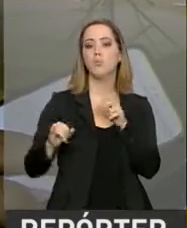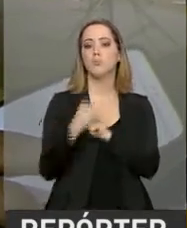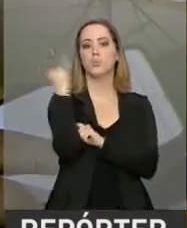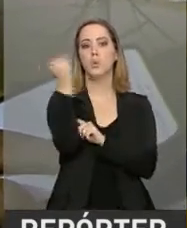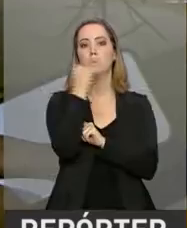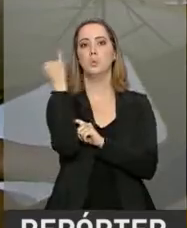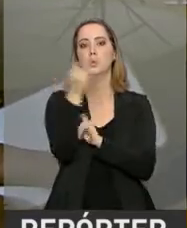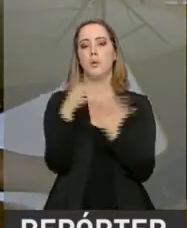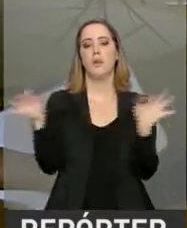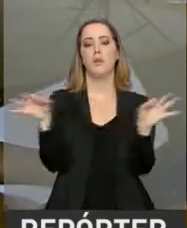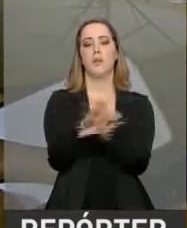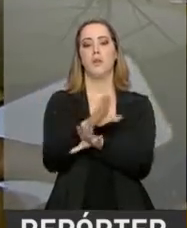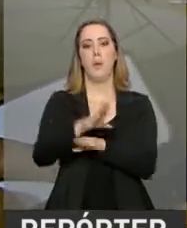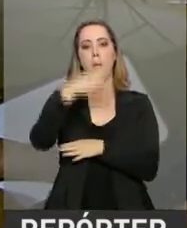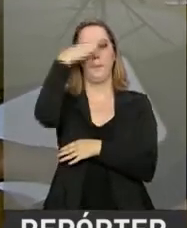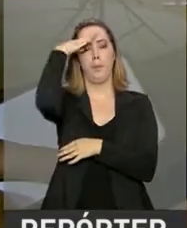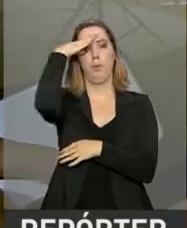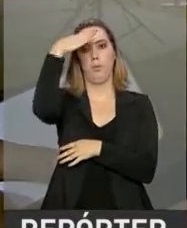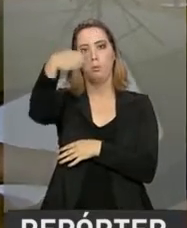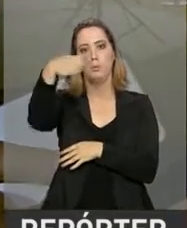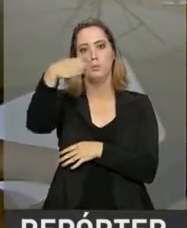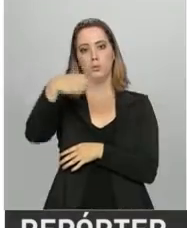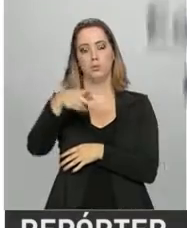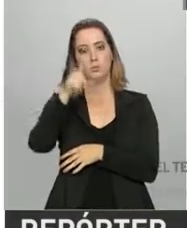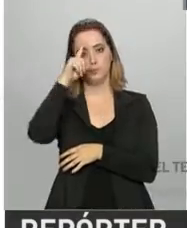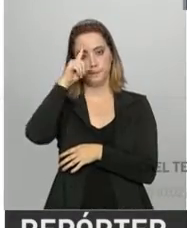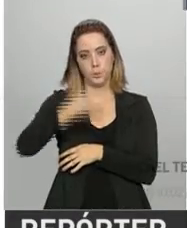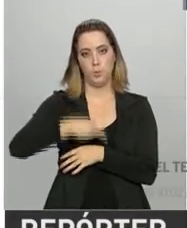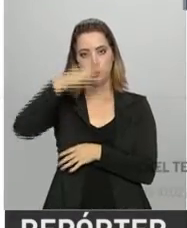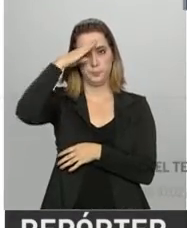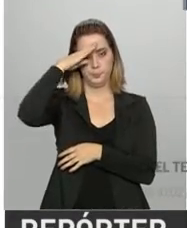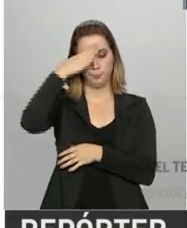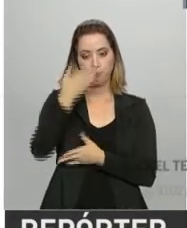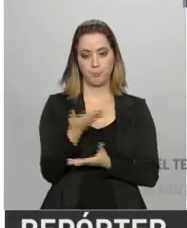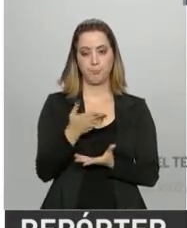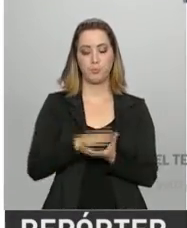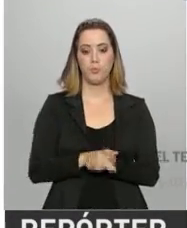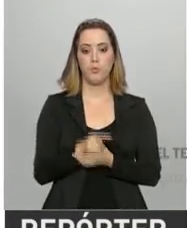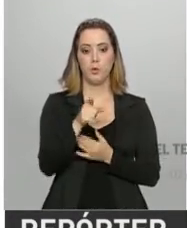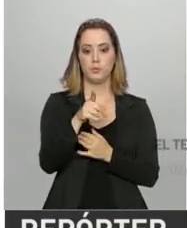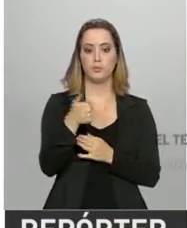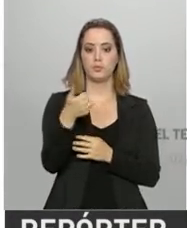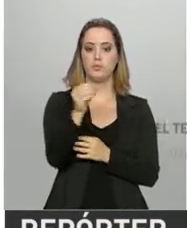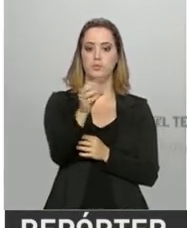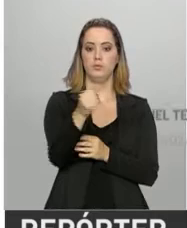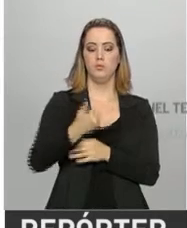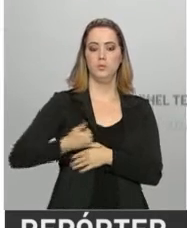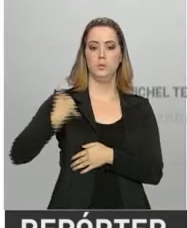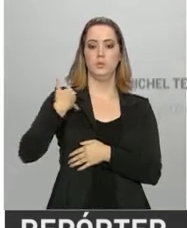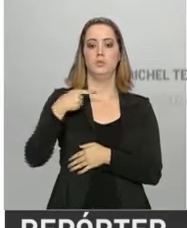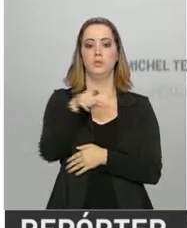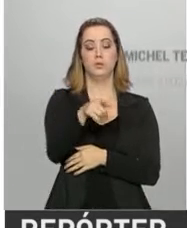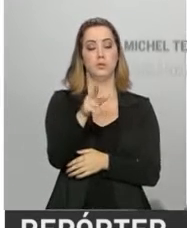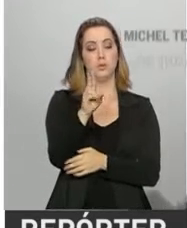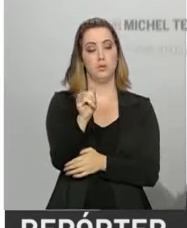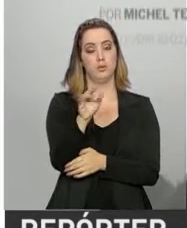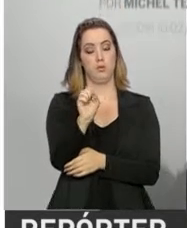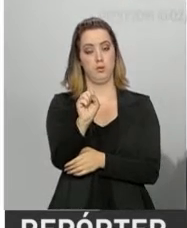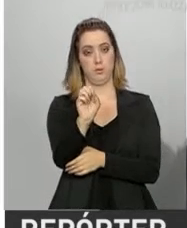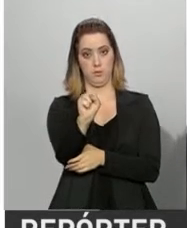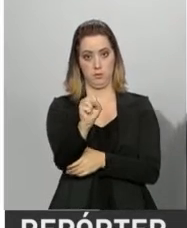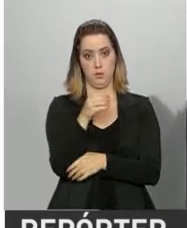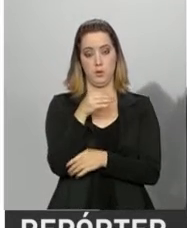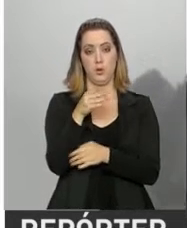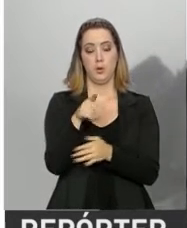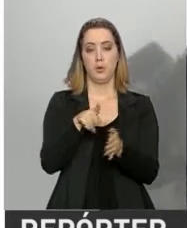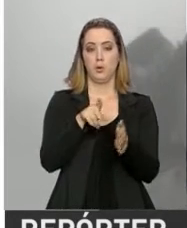ditadura militar na América do Sul, pela política. Em homenagem ao centenário de nascimento do ex-deputado Ulisses Guimarães, o presidente